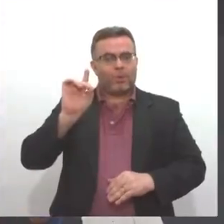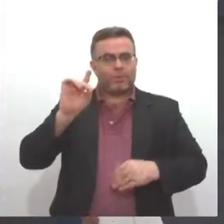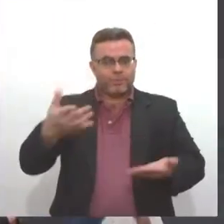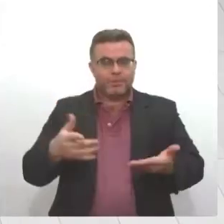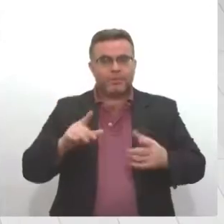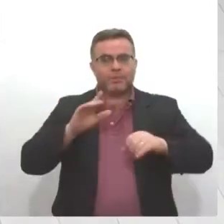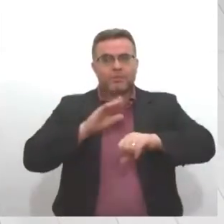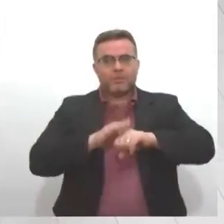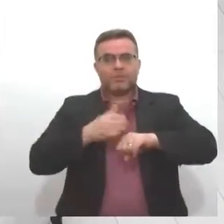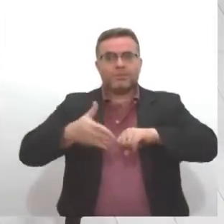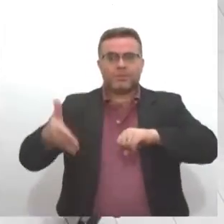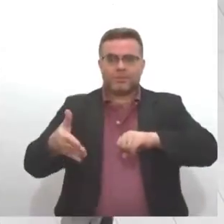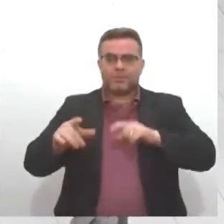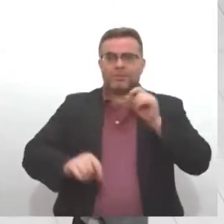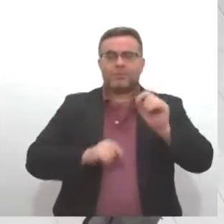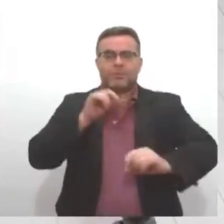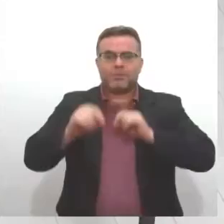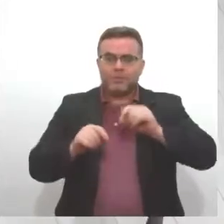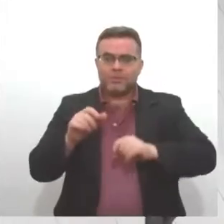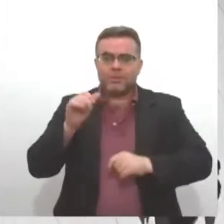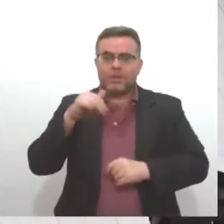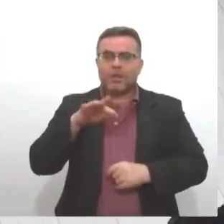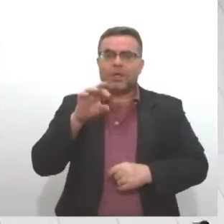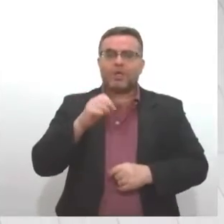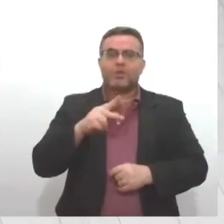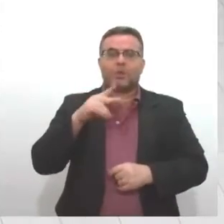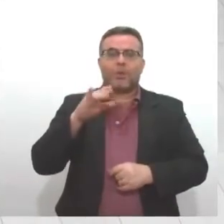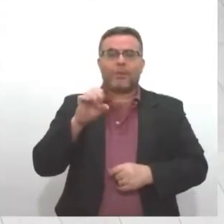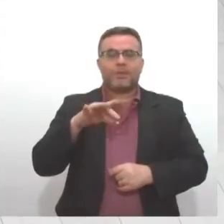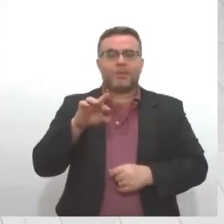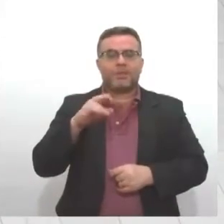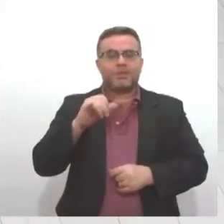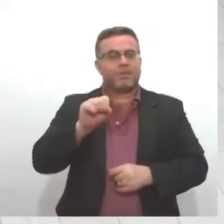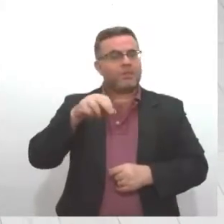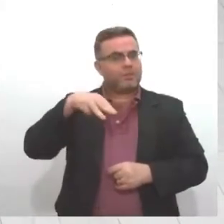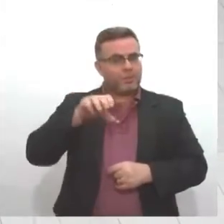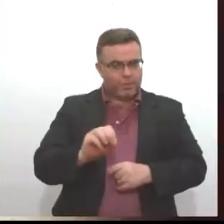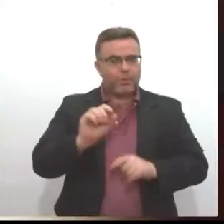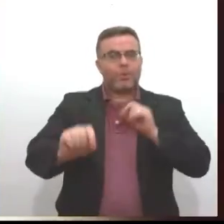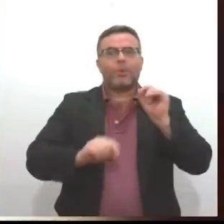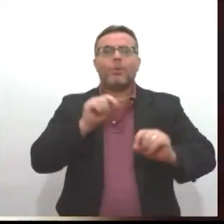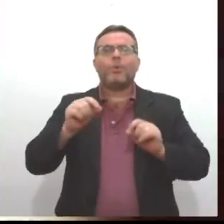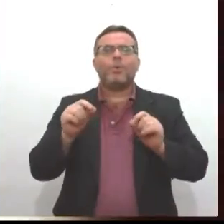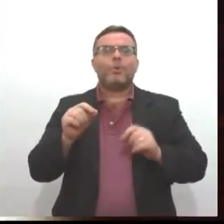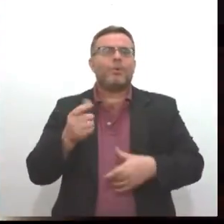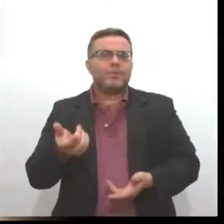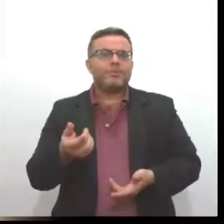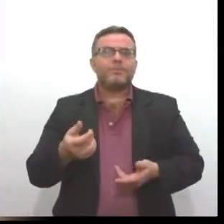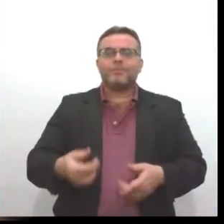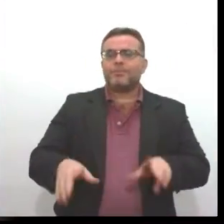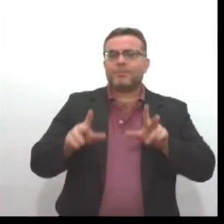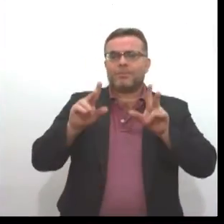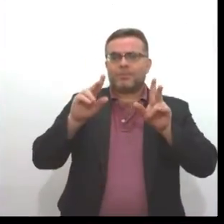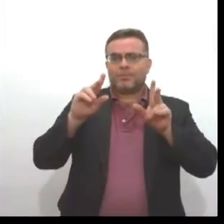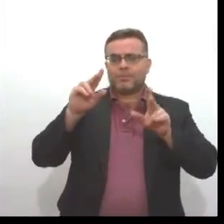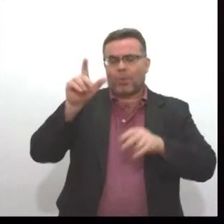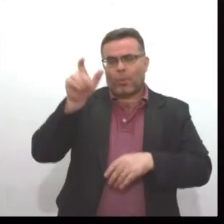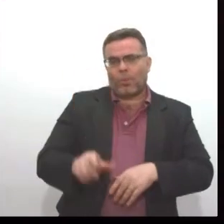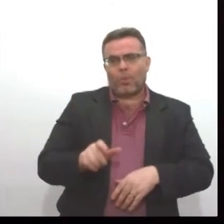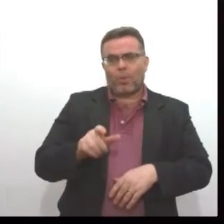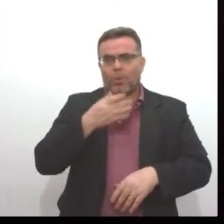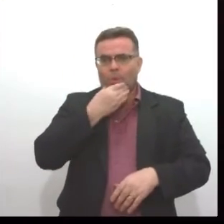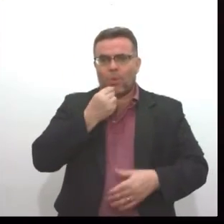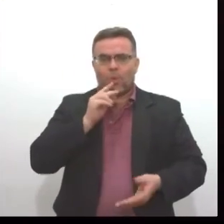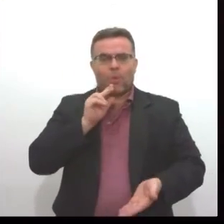Modernidade. Nesse período se inicia o antropocentrismo. O homem assume papel central